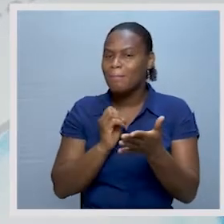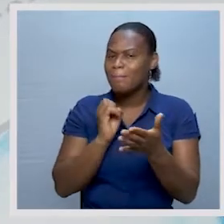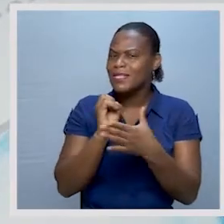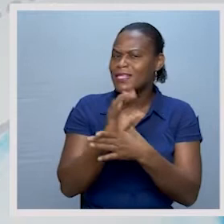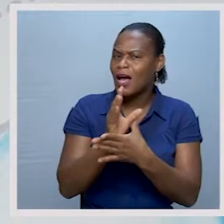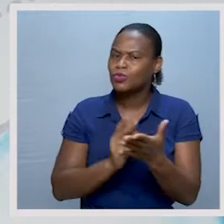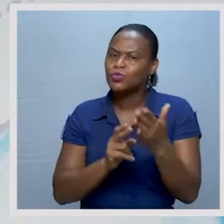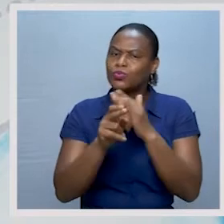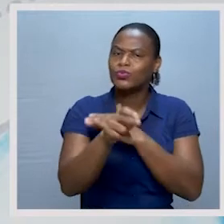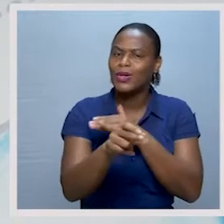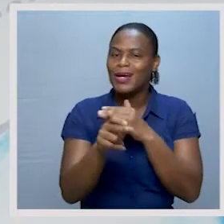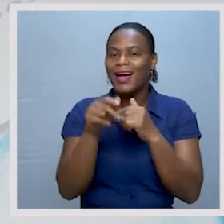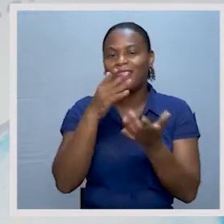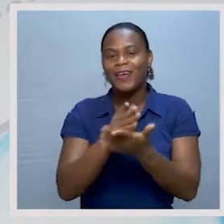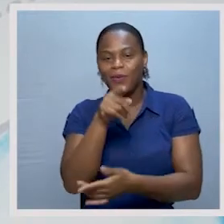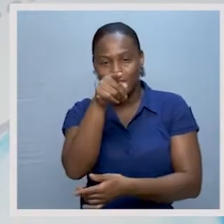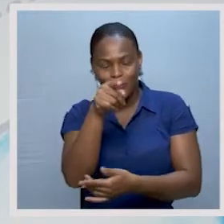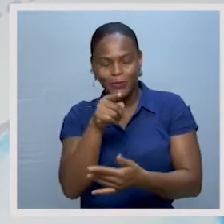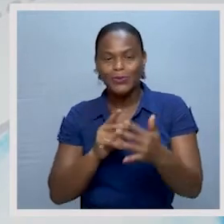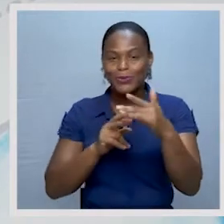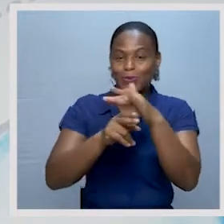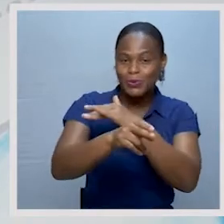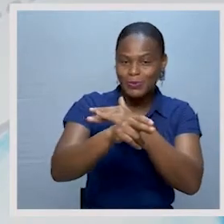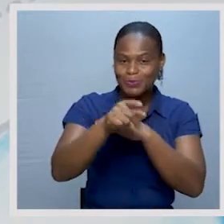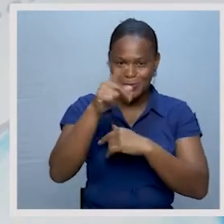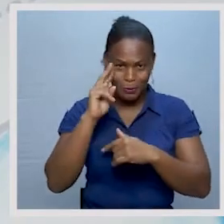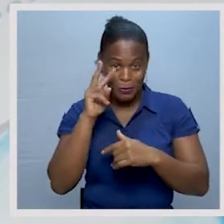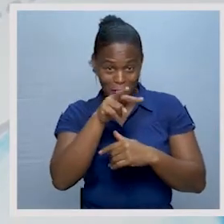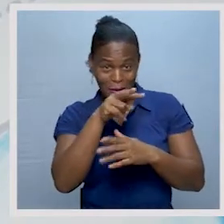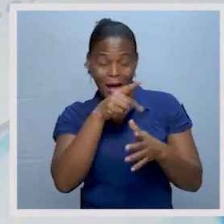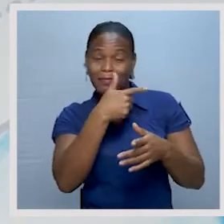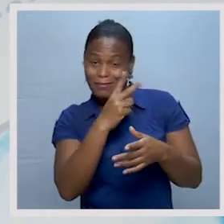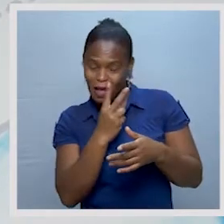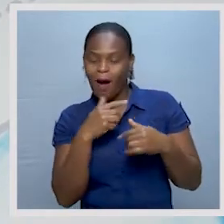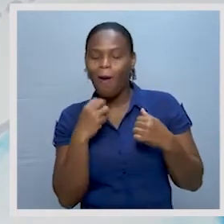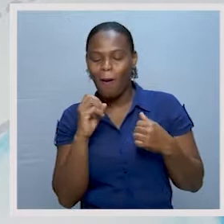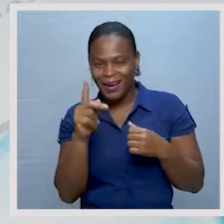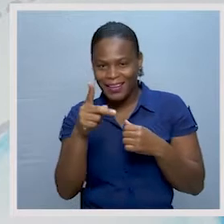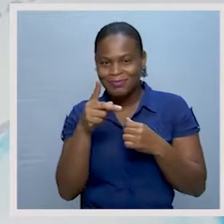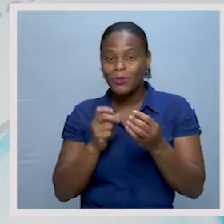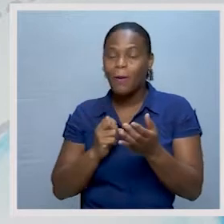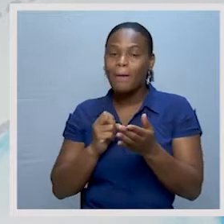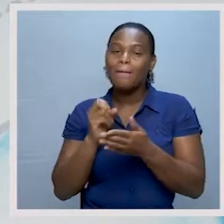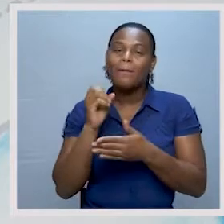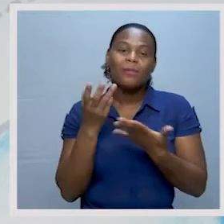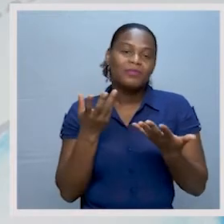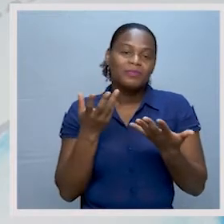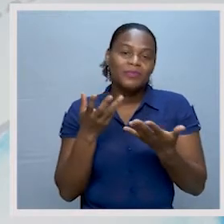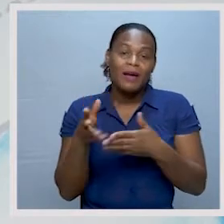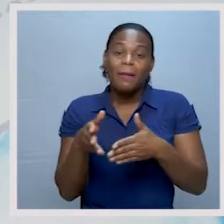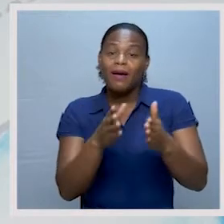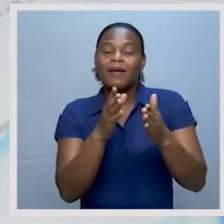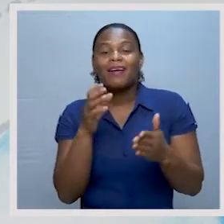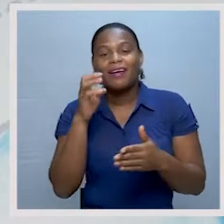a mensagem chega até vocês. Já recordaram? Muito bem. Todos esses elementos